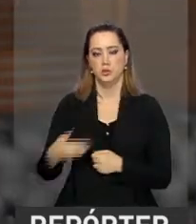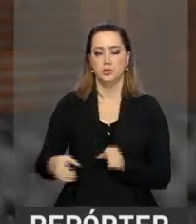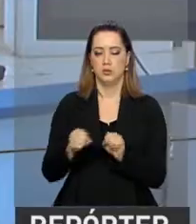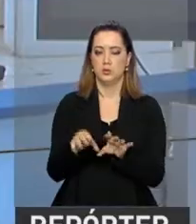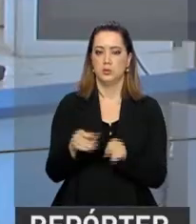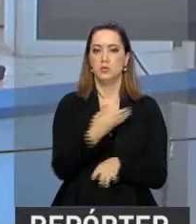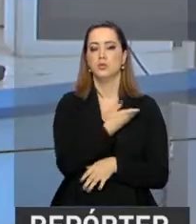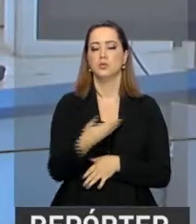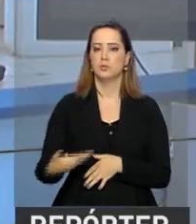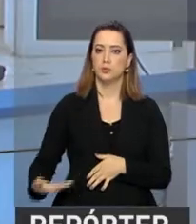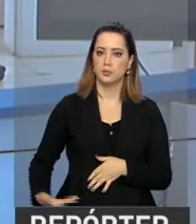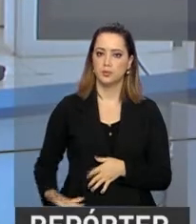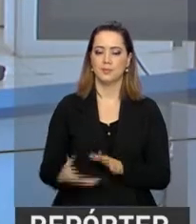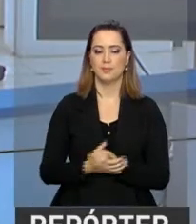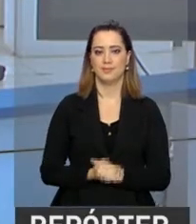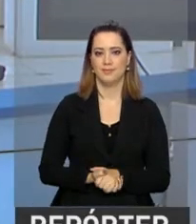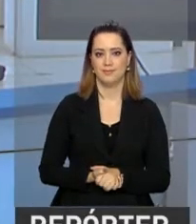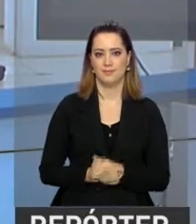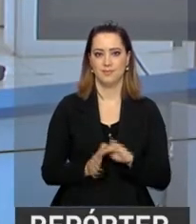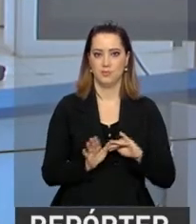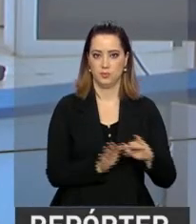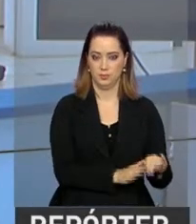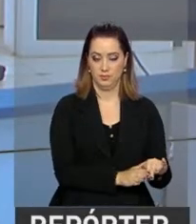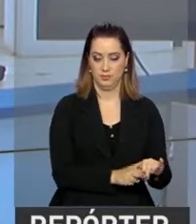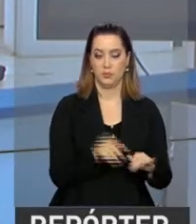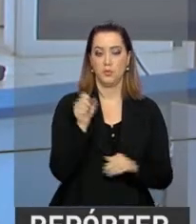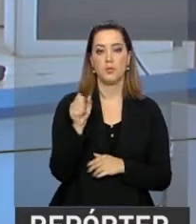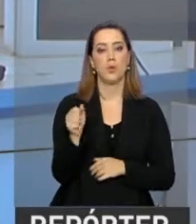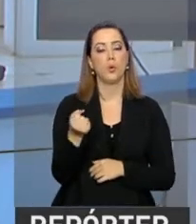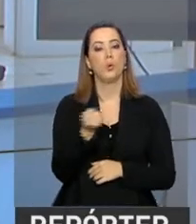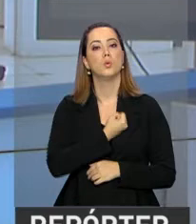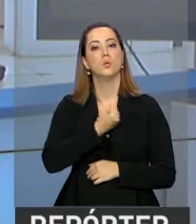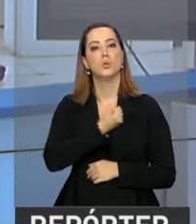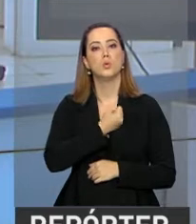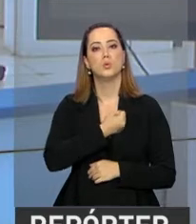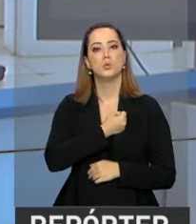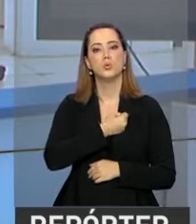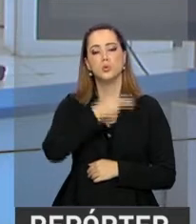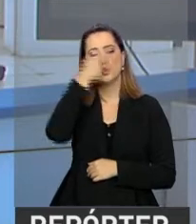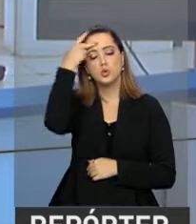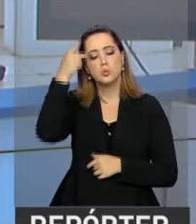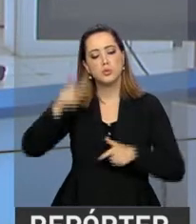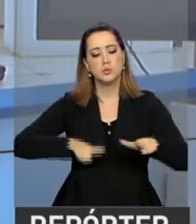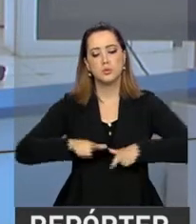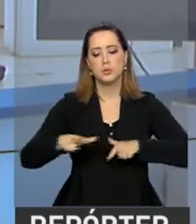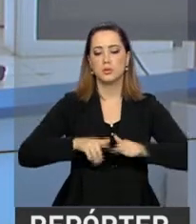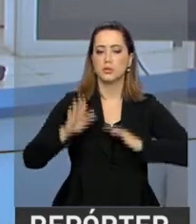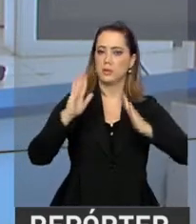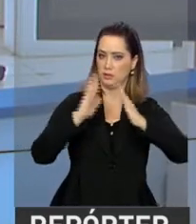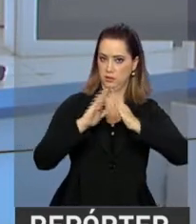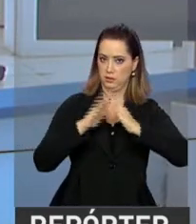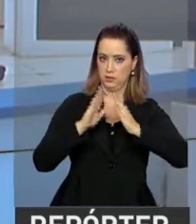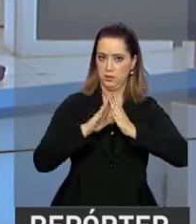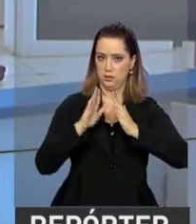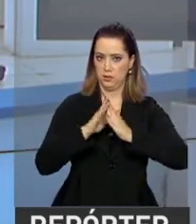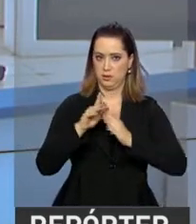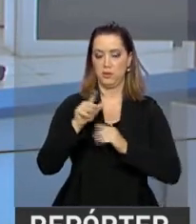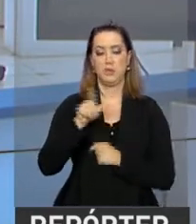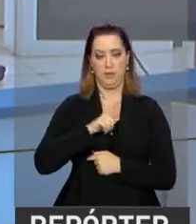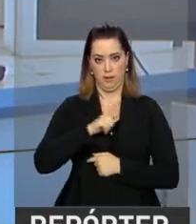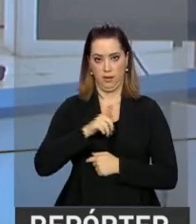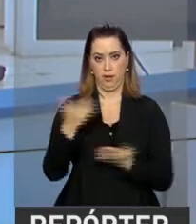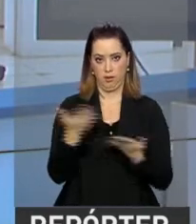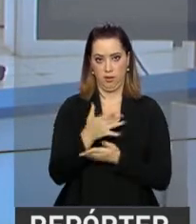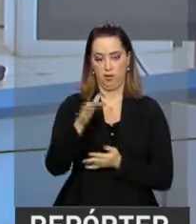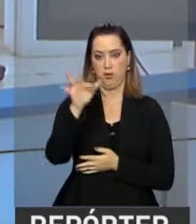país. O número de empregados domésticos contemplados com recolhimento do Fundo de Garantia por Tempo de Serviço aumentou mais